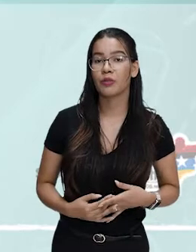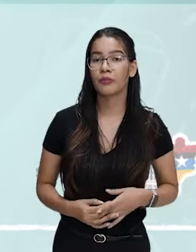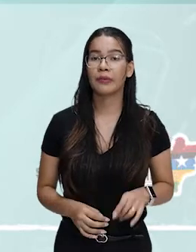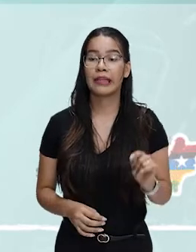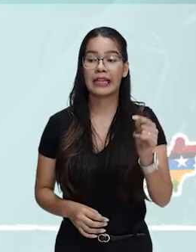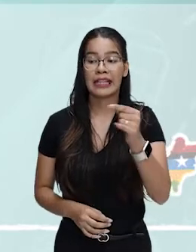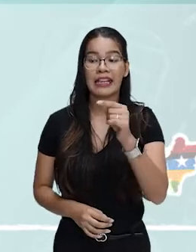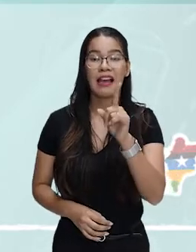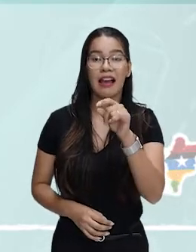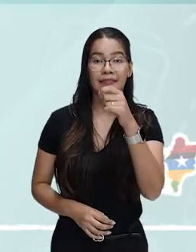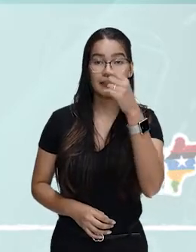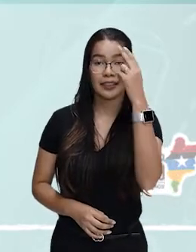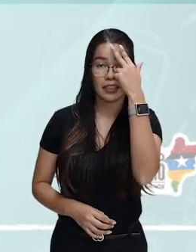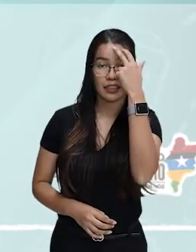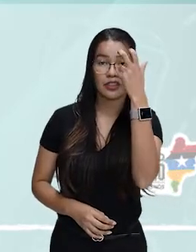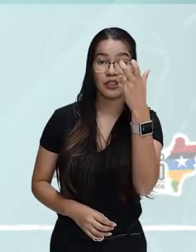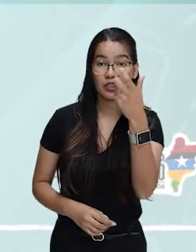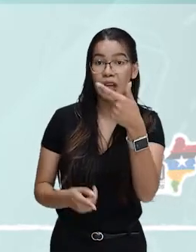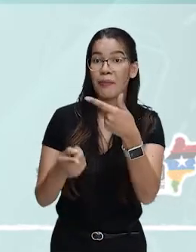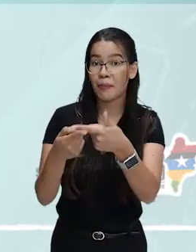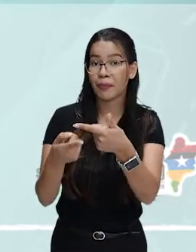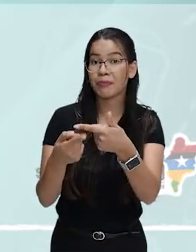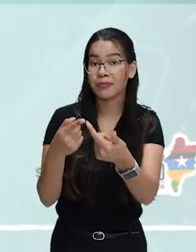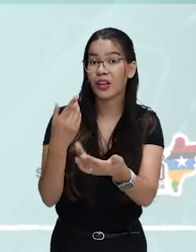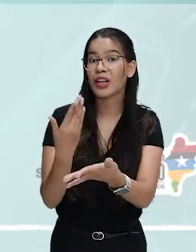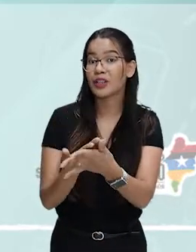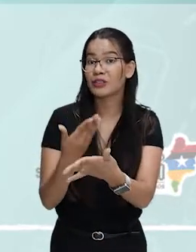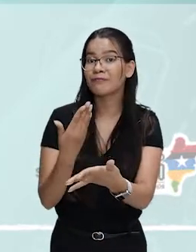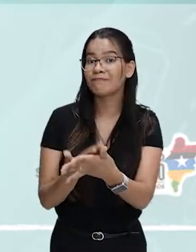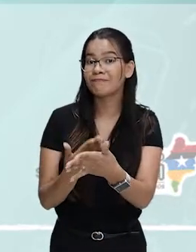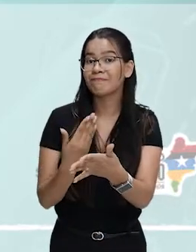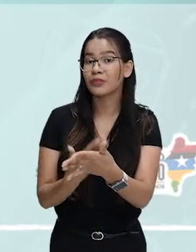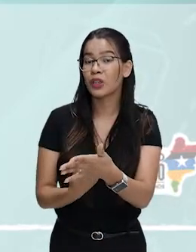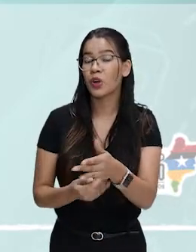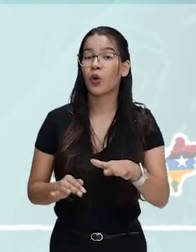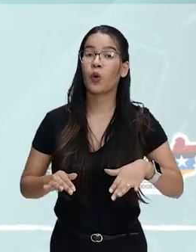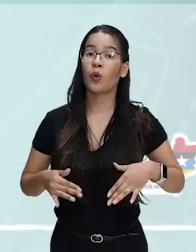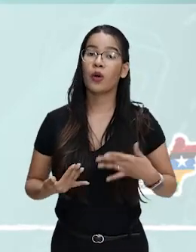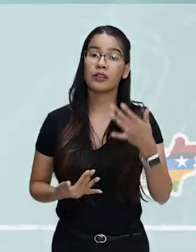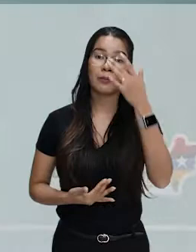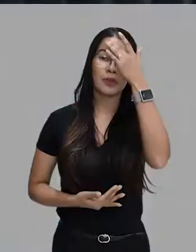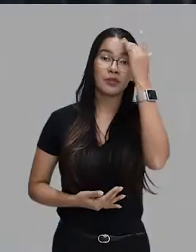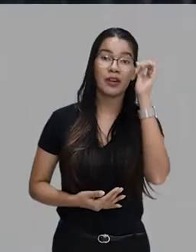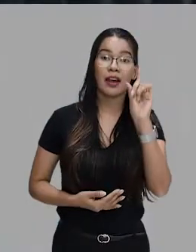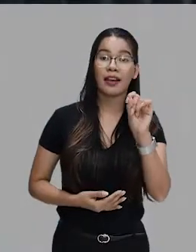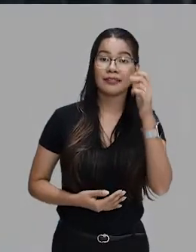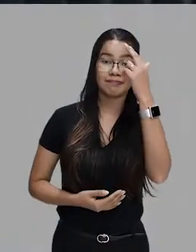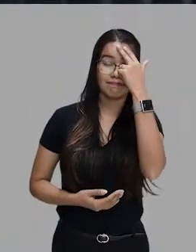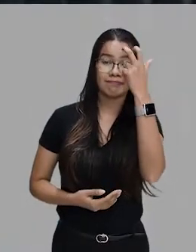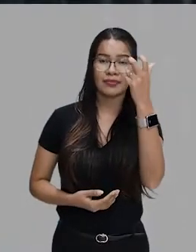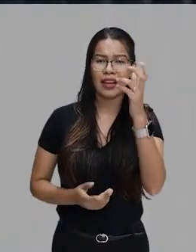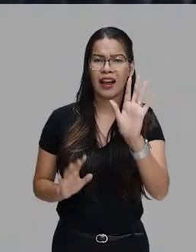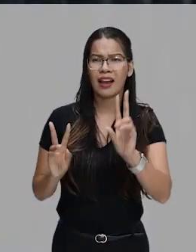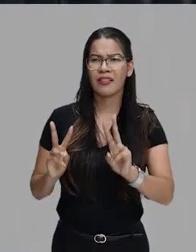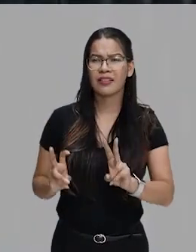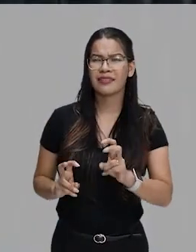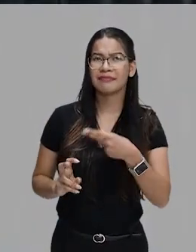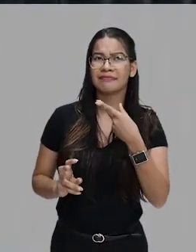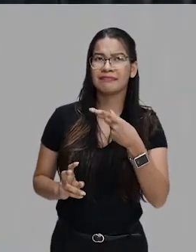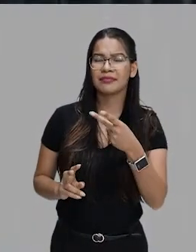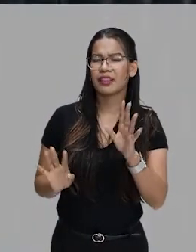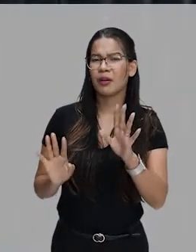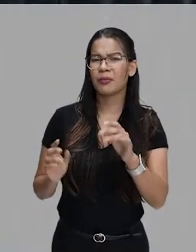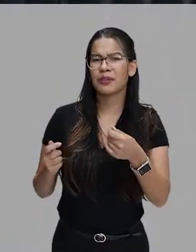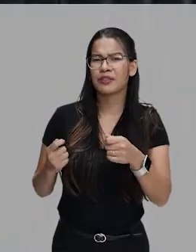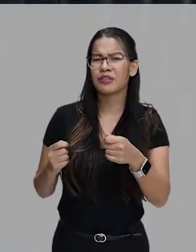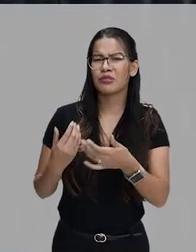muito, tá? Quando uma pessoa é muito inteligente, você pode dizer assim, então não precisa estudar muito, porque já é inteligente. Então, aqui, ó,